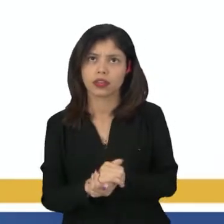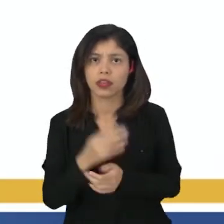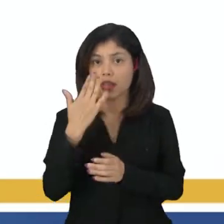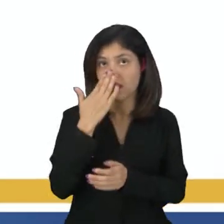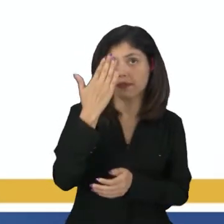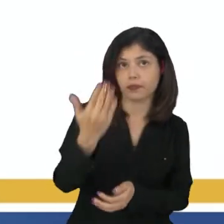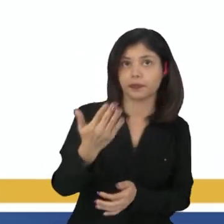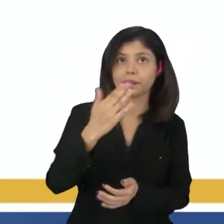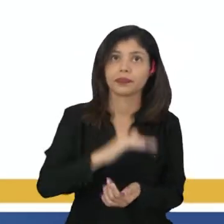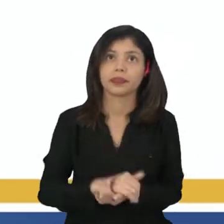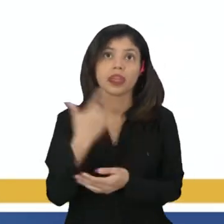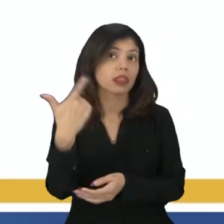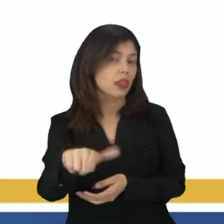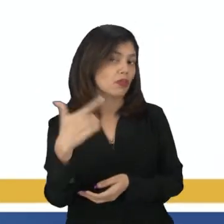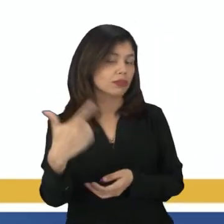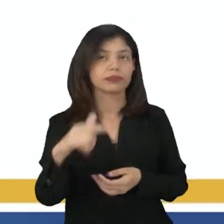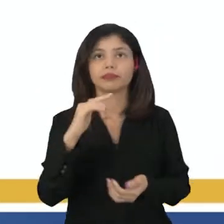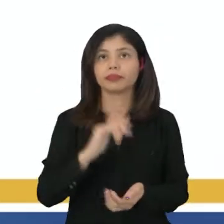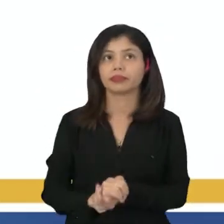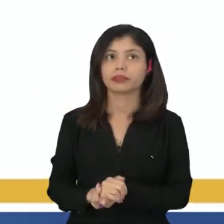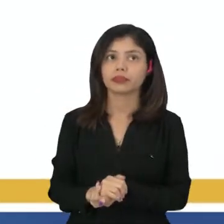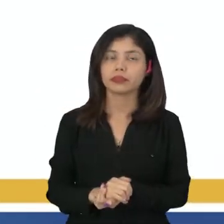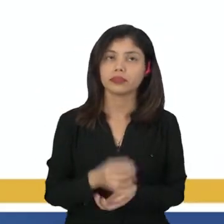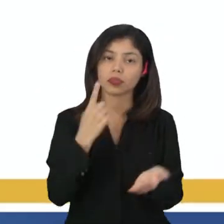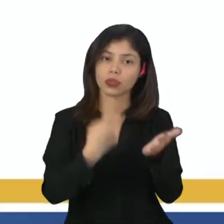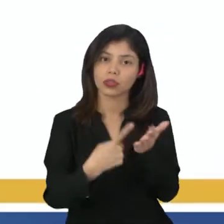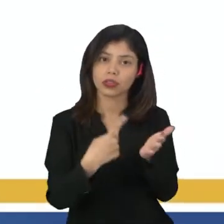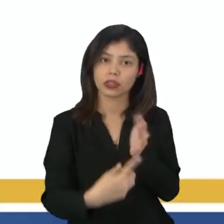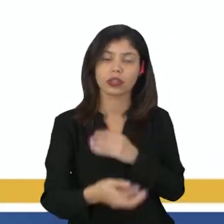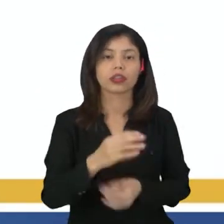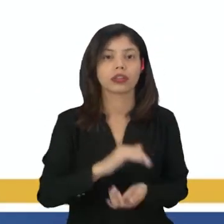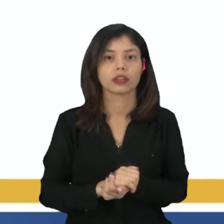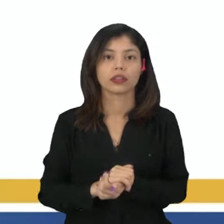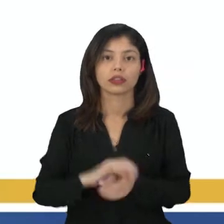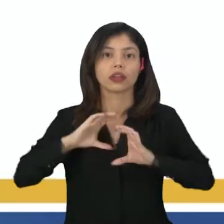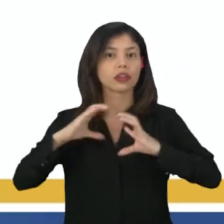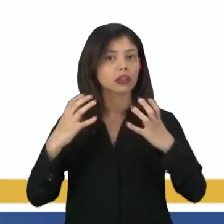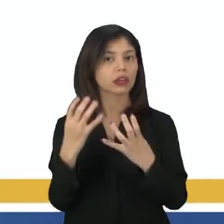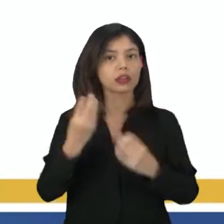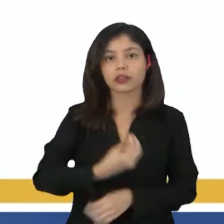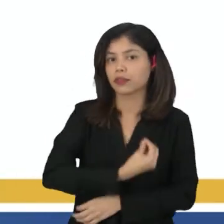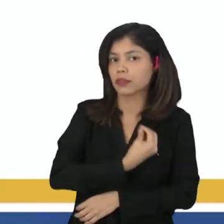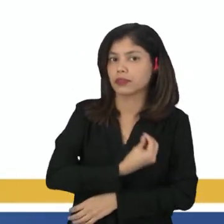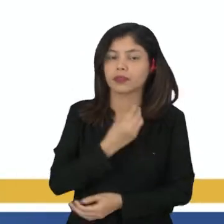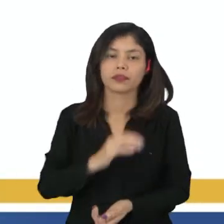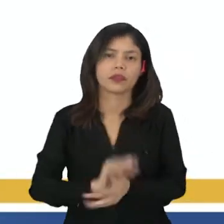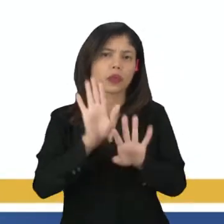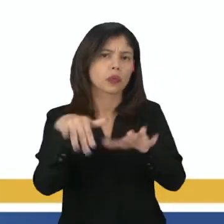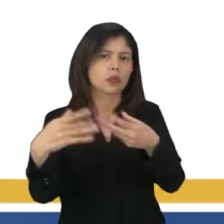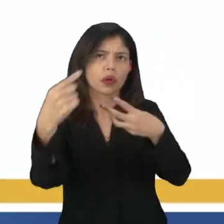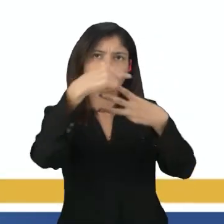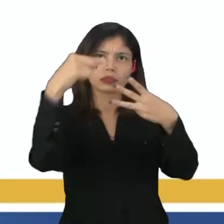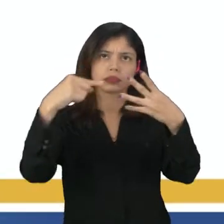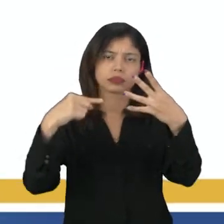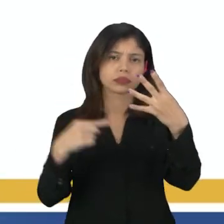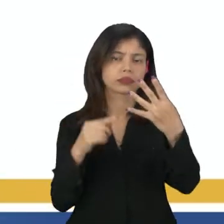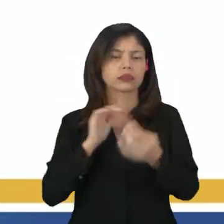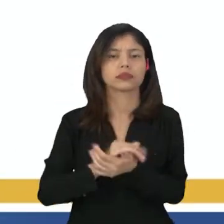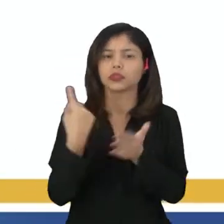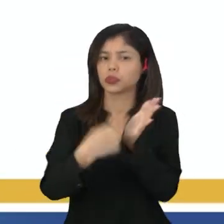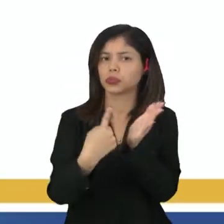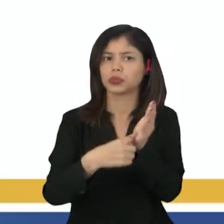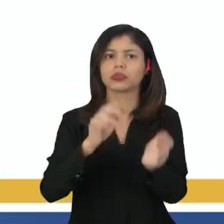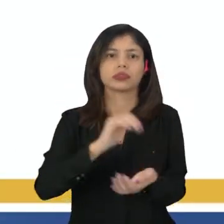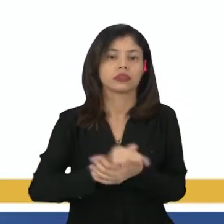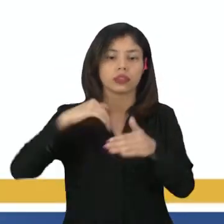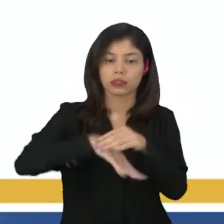a seguir não poderiam ser considerados seres vivos? Qual desses aí, gente, de acordo com essa teoria,